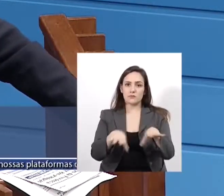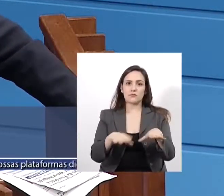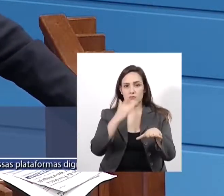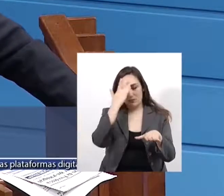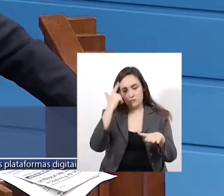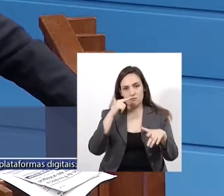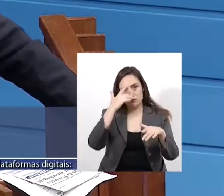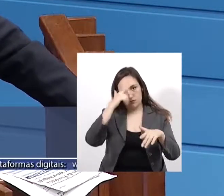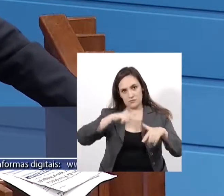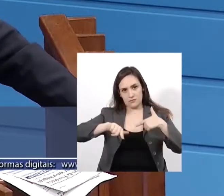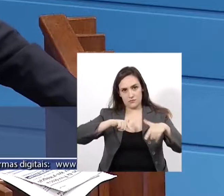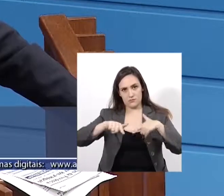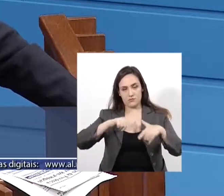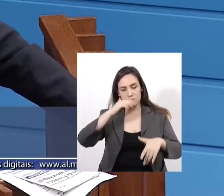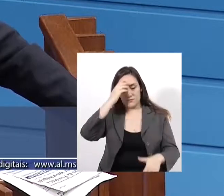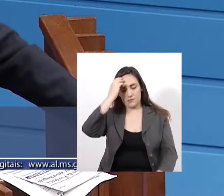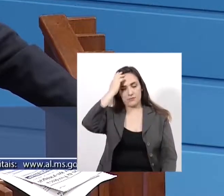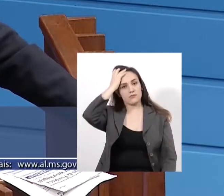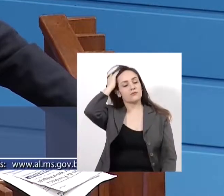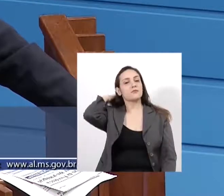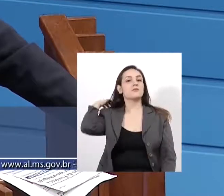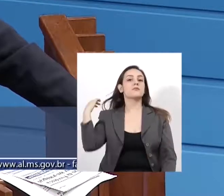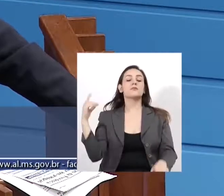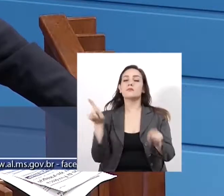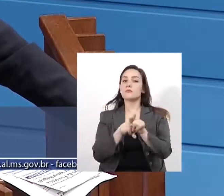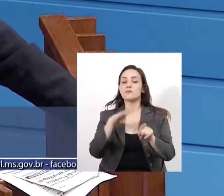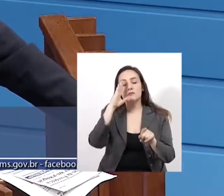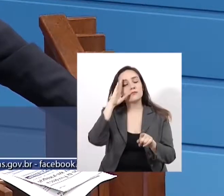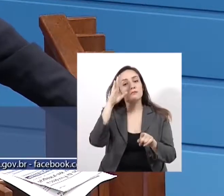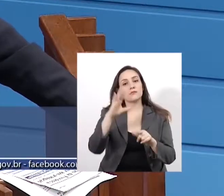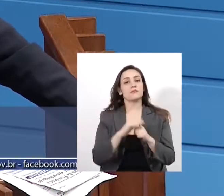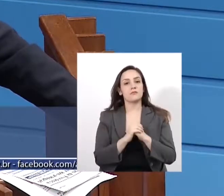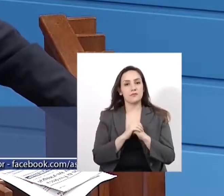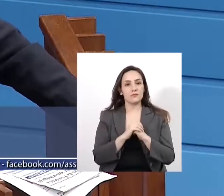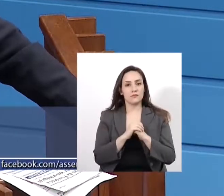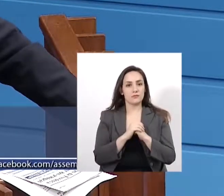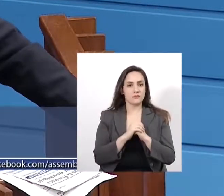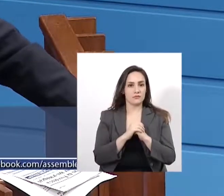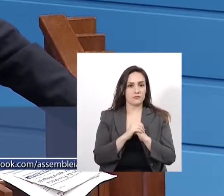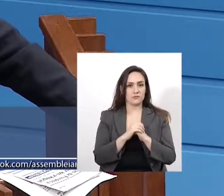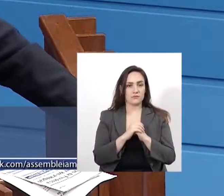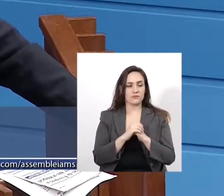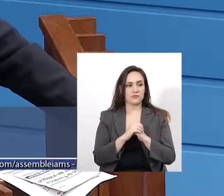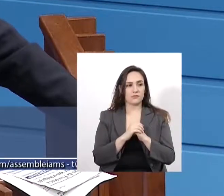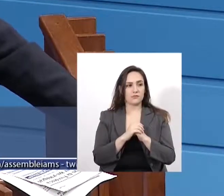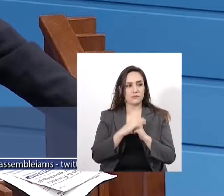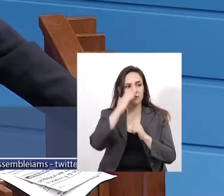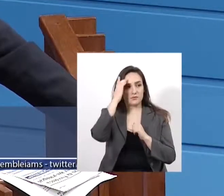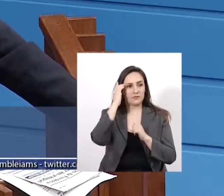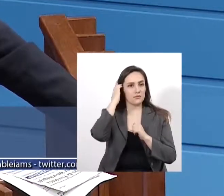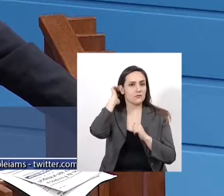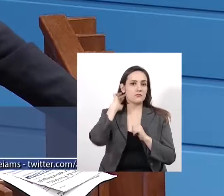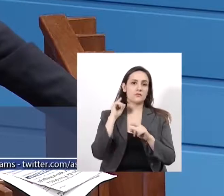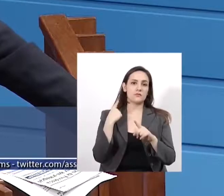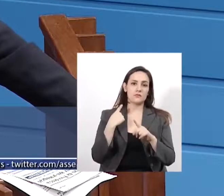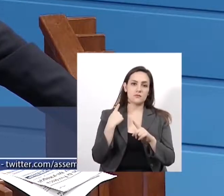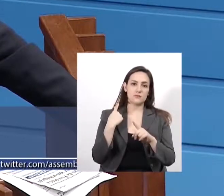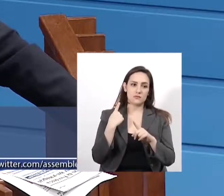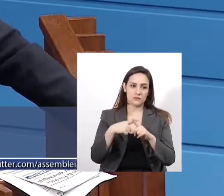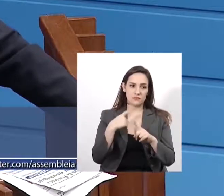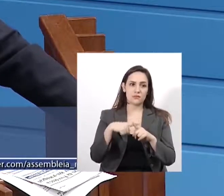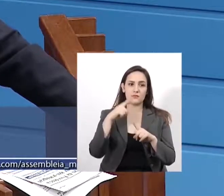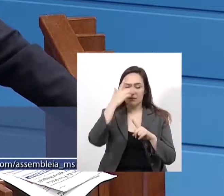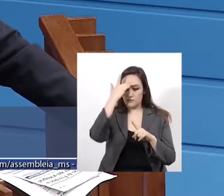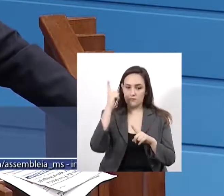para prejudicar os trabalhadores e principalmente aqueles que são assalariados, que dependem